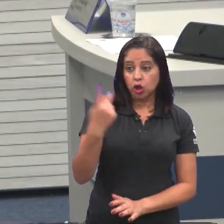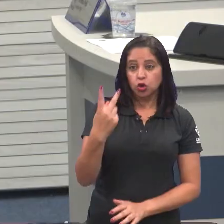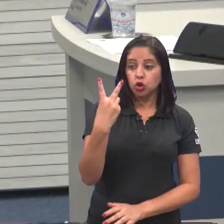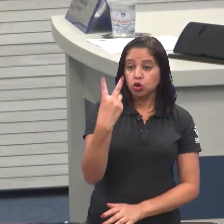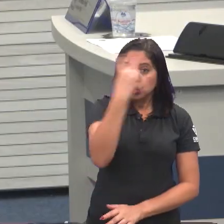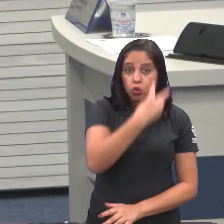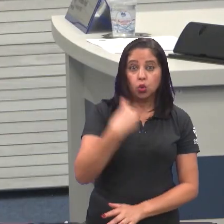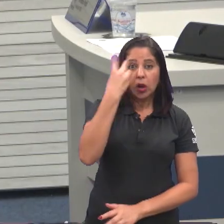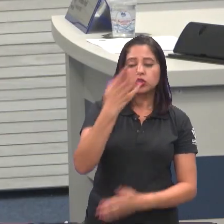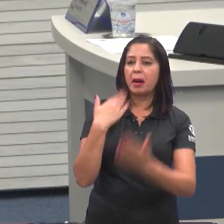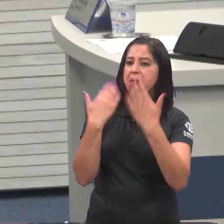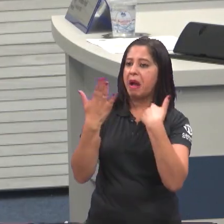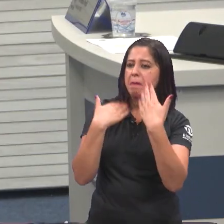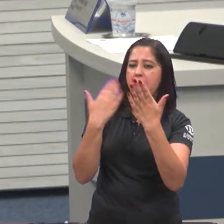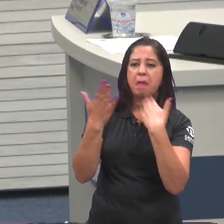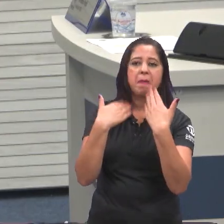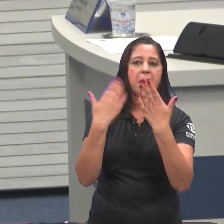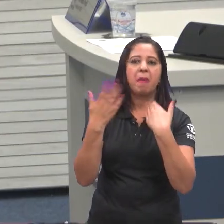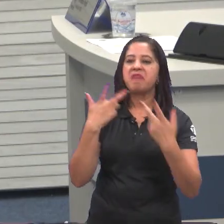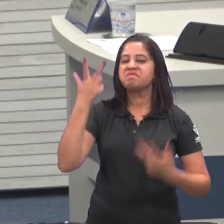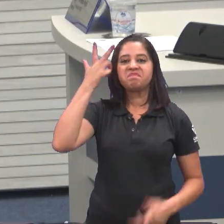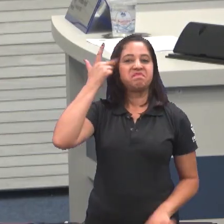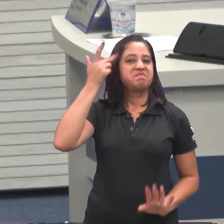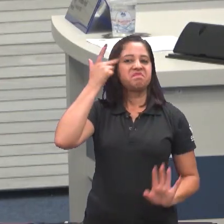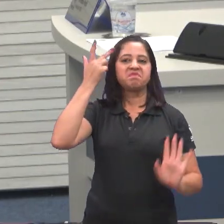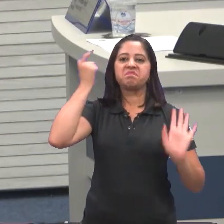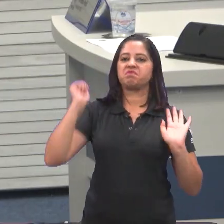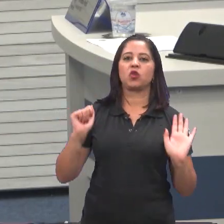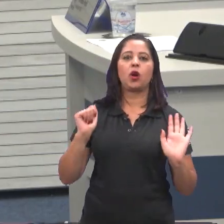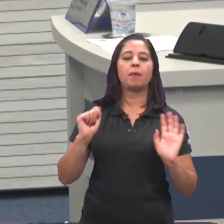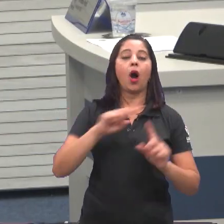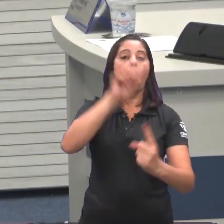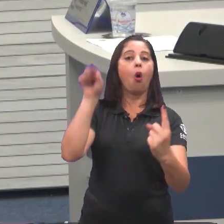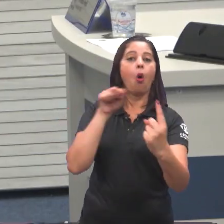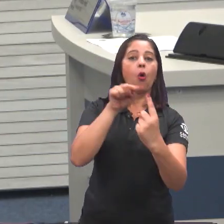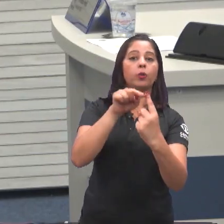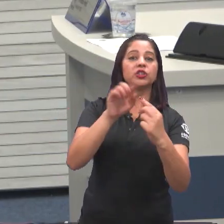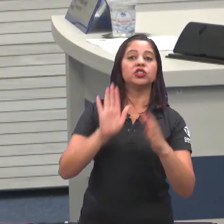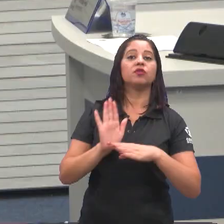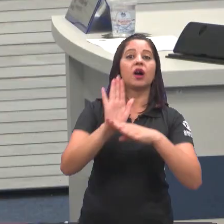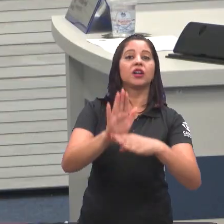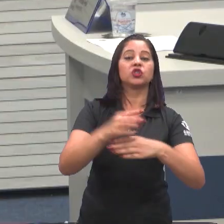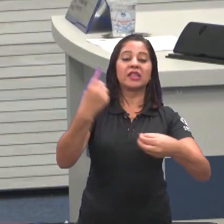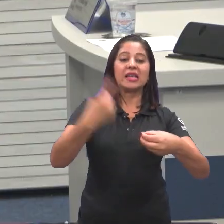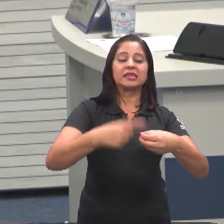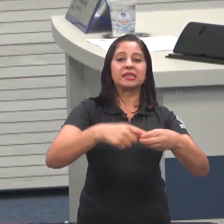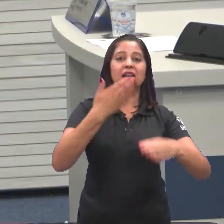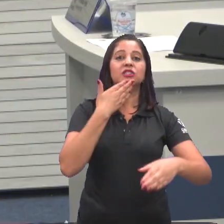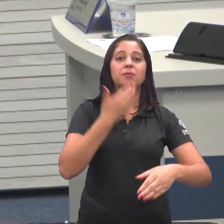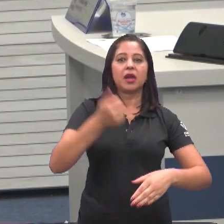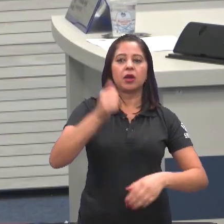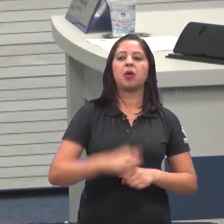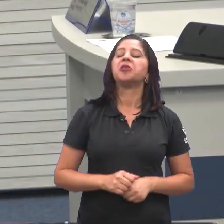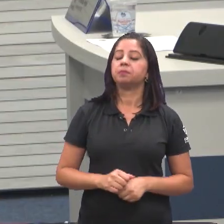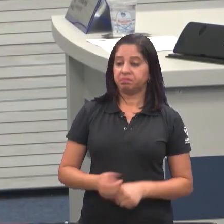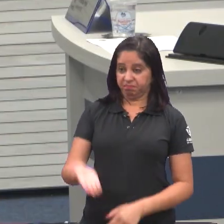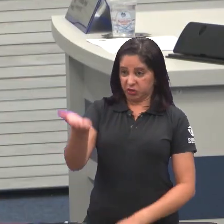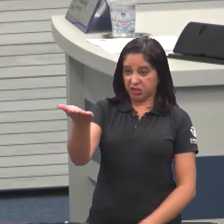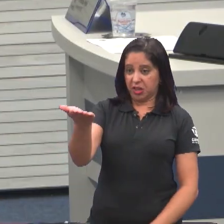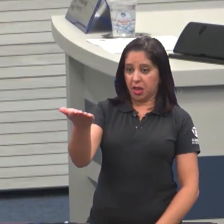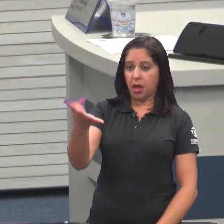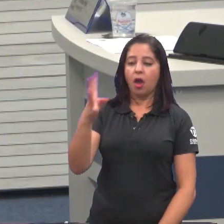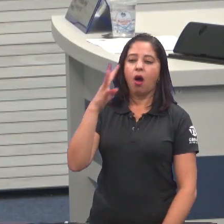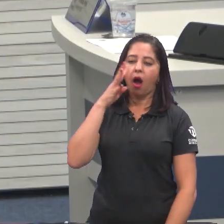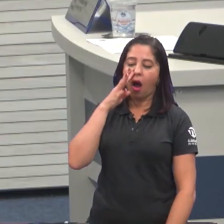100% alinhados para caminharmos juntos para uma cidade melhor. Vereador Sena, o senhor tem a minha admiração e a nossa caminhada